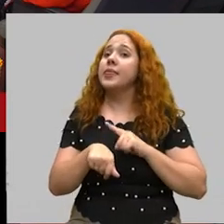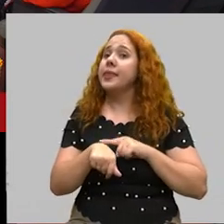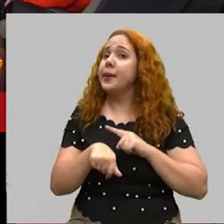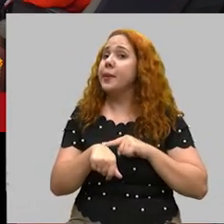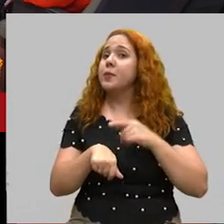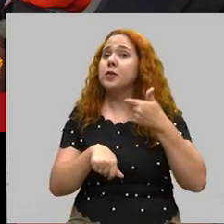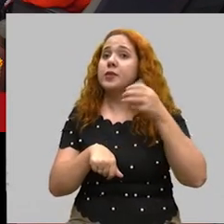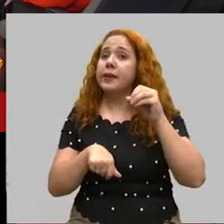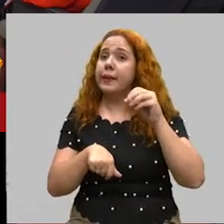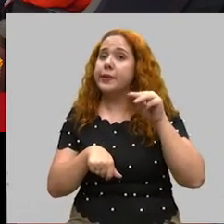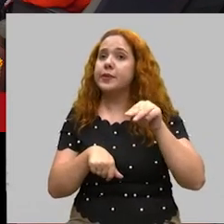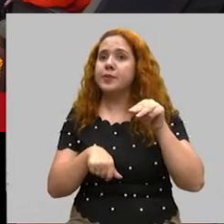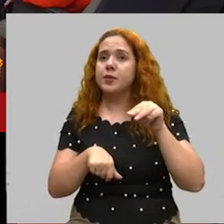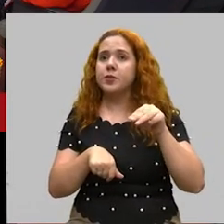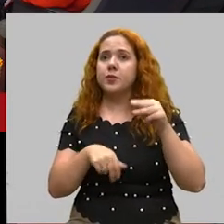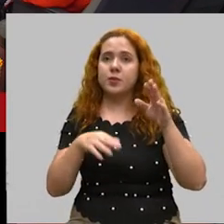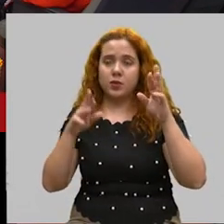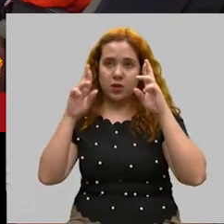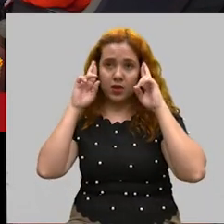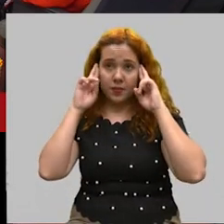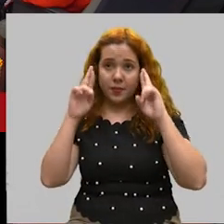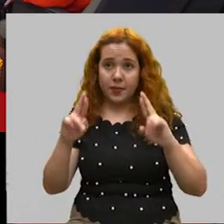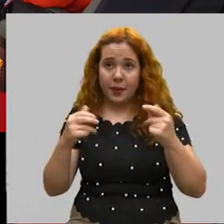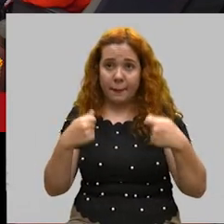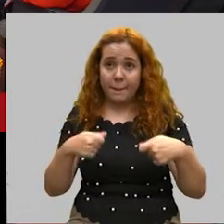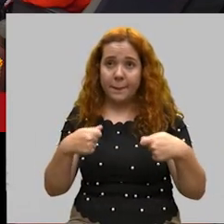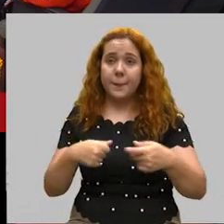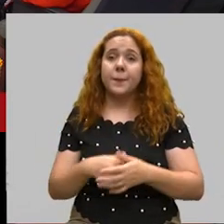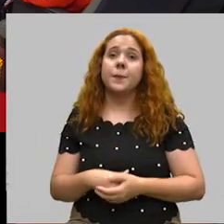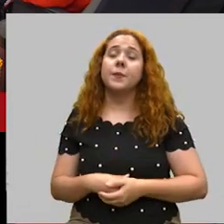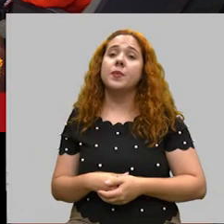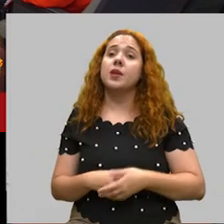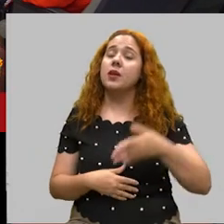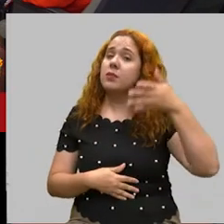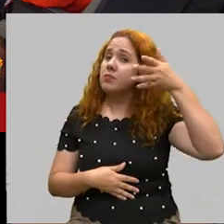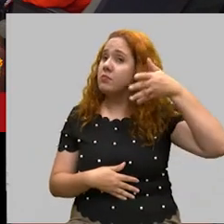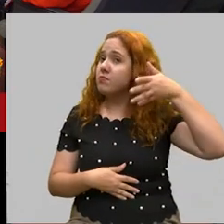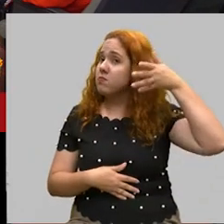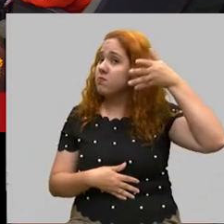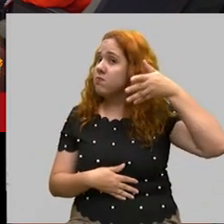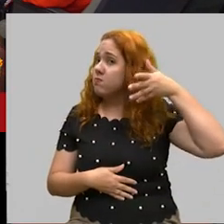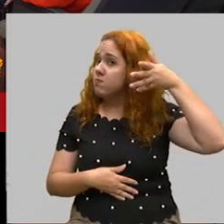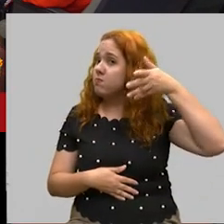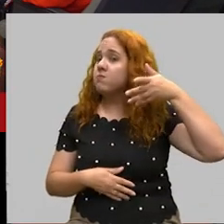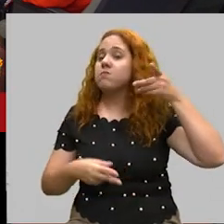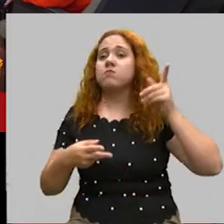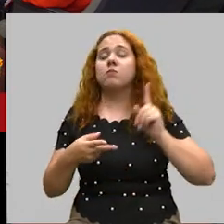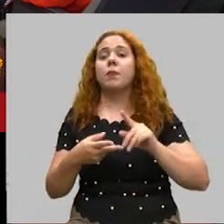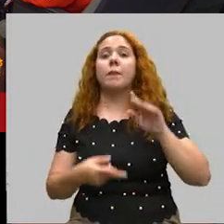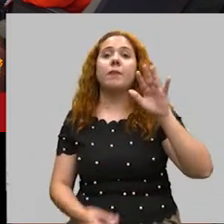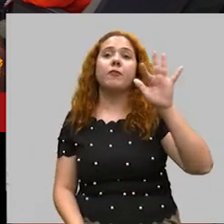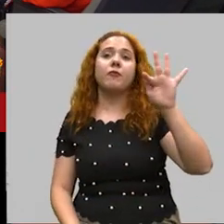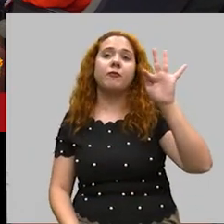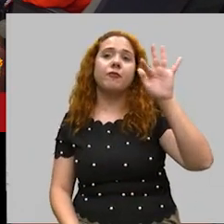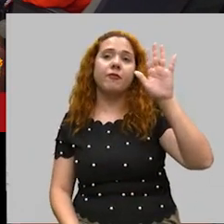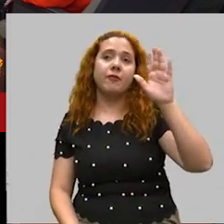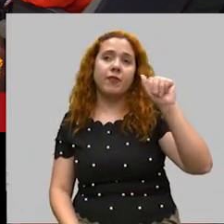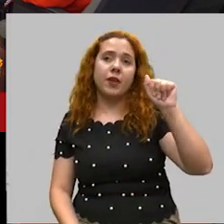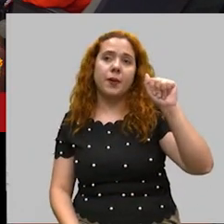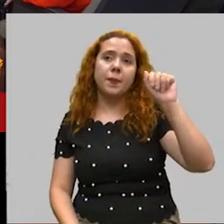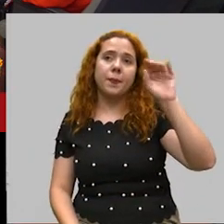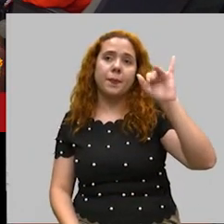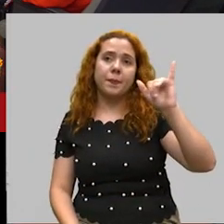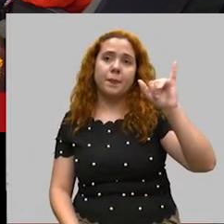10 minutos nossa próxima expositora é a Fabiana benr dos Santos